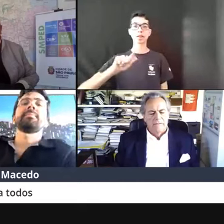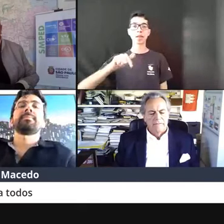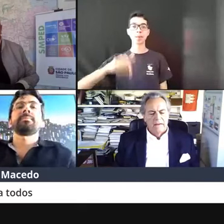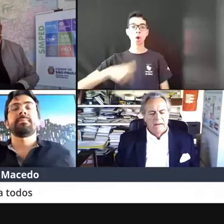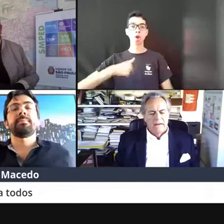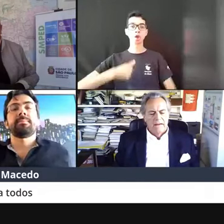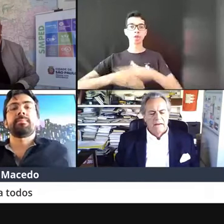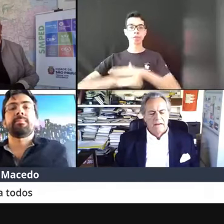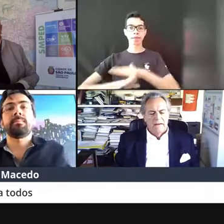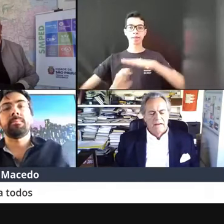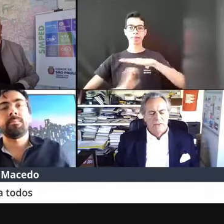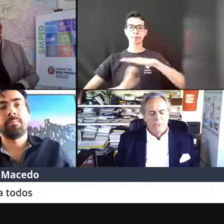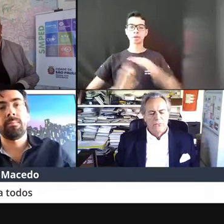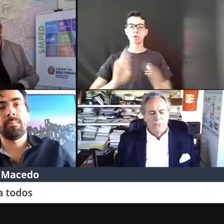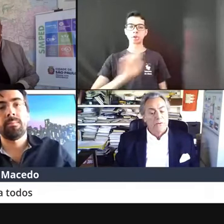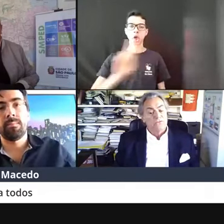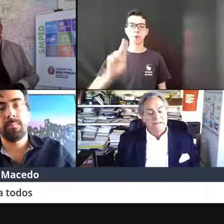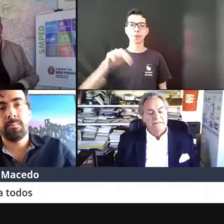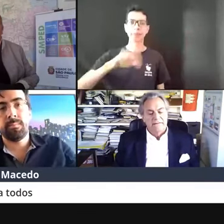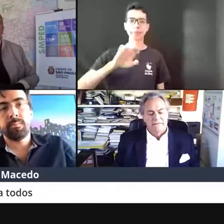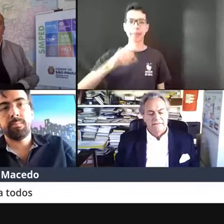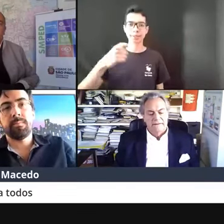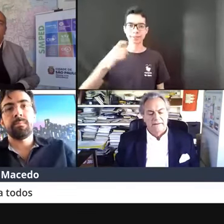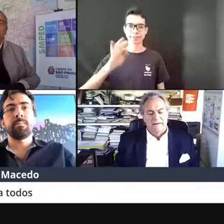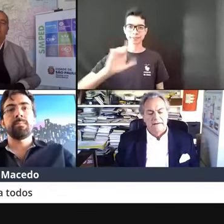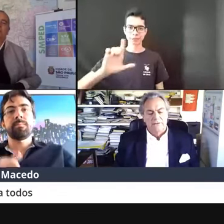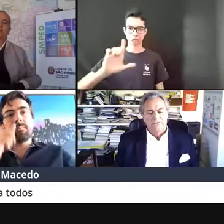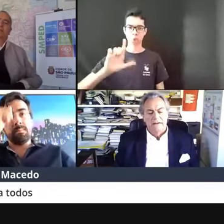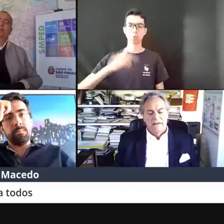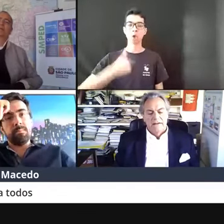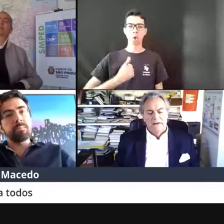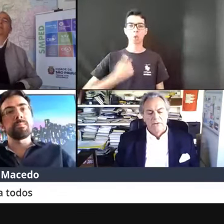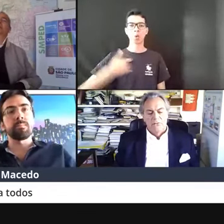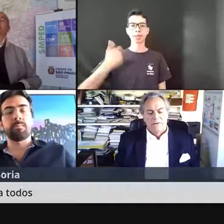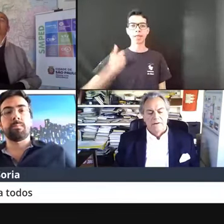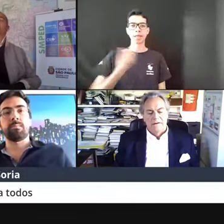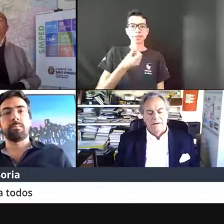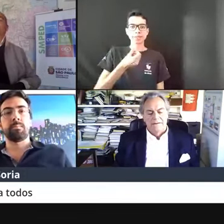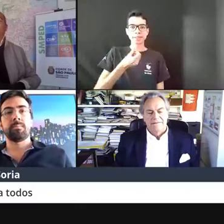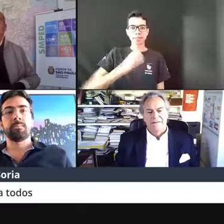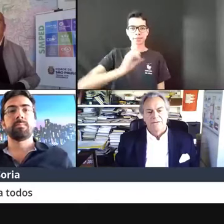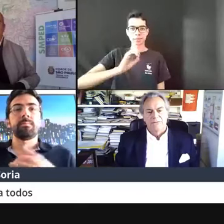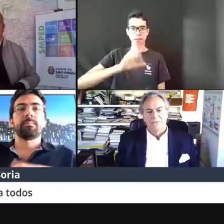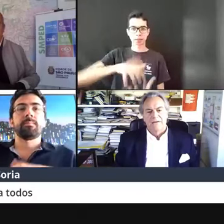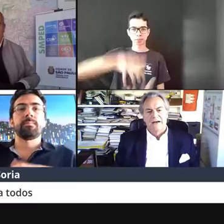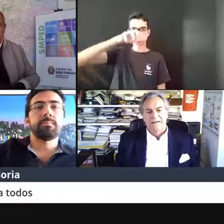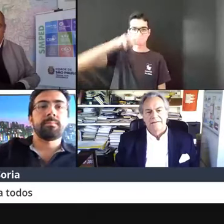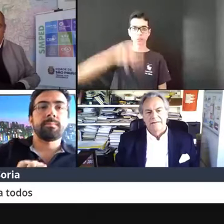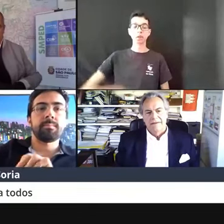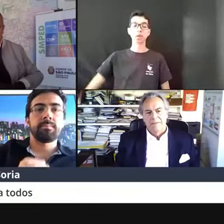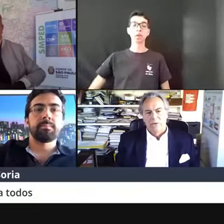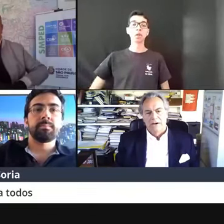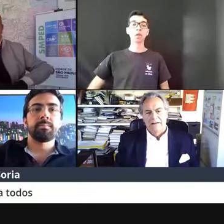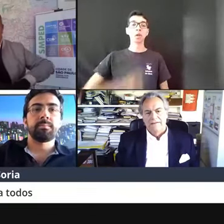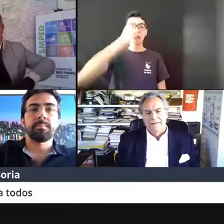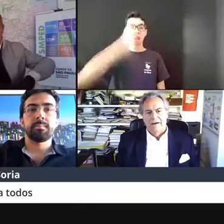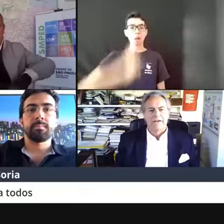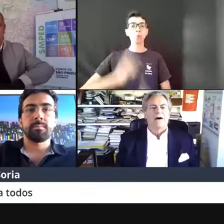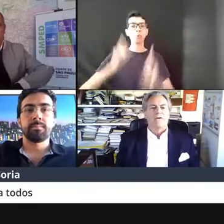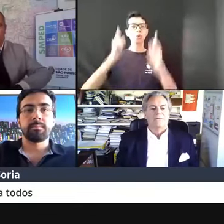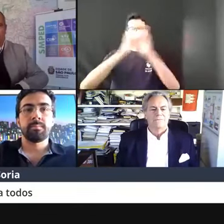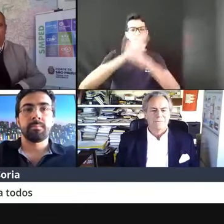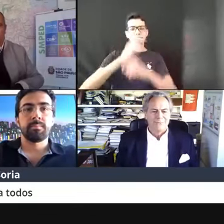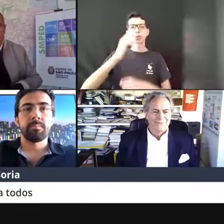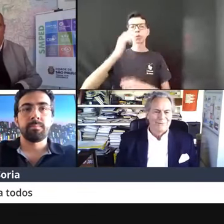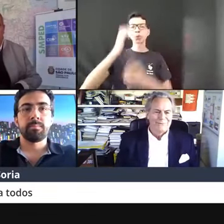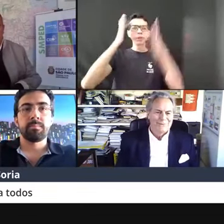Nextel, eu, quando já tinha 60 anos, eu tinha dificuldade em me localizar. Olha